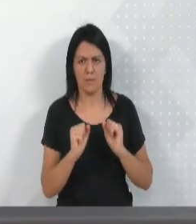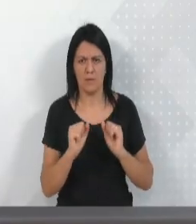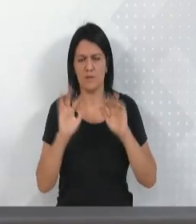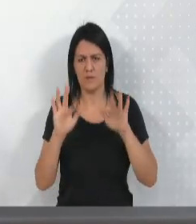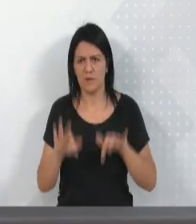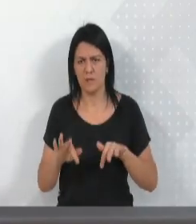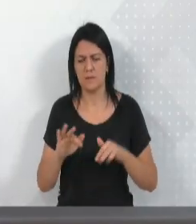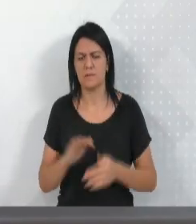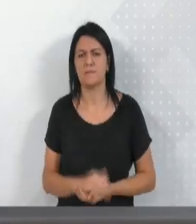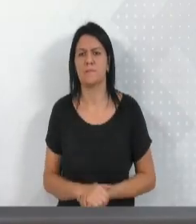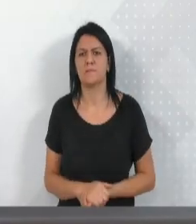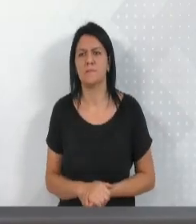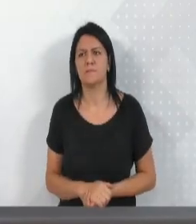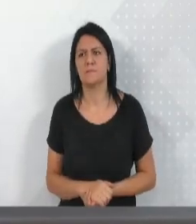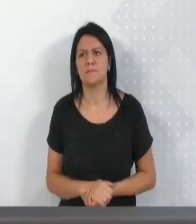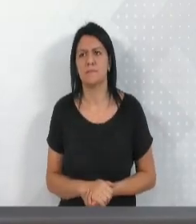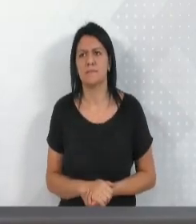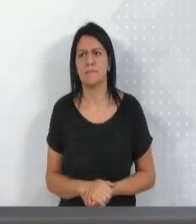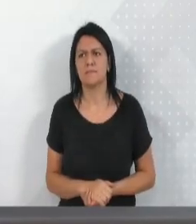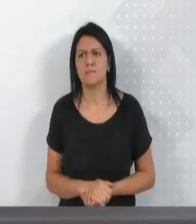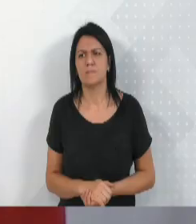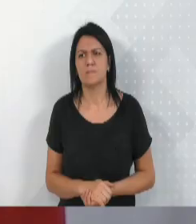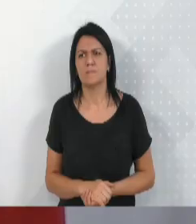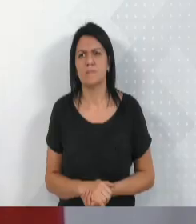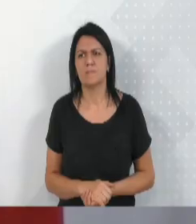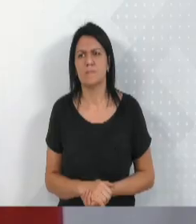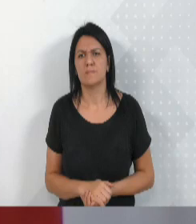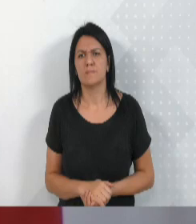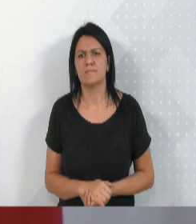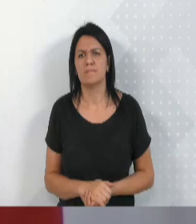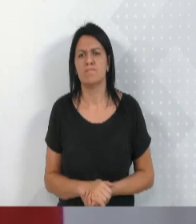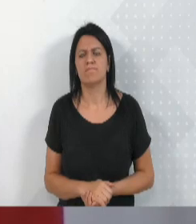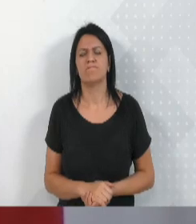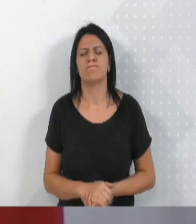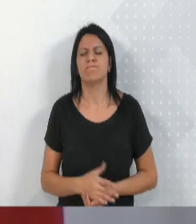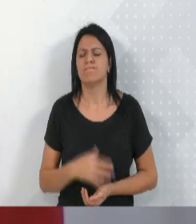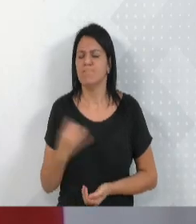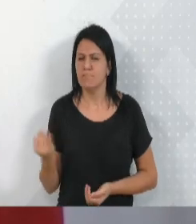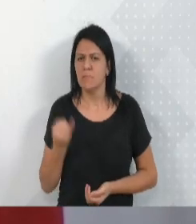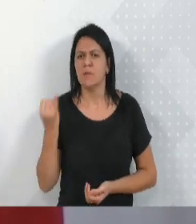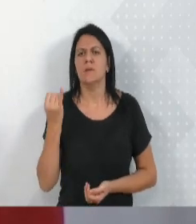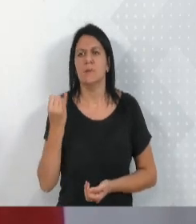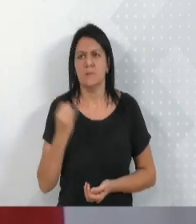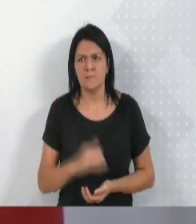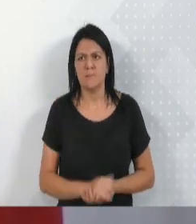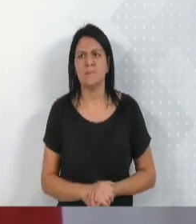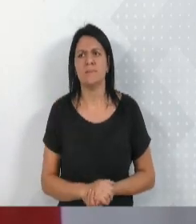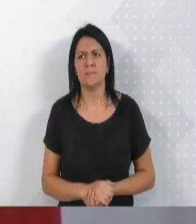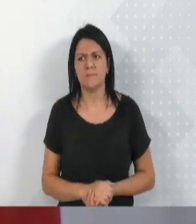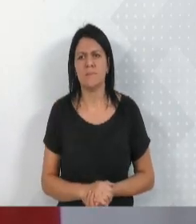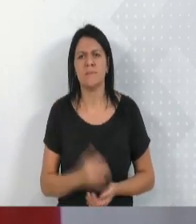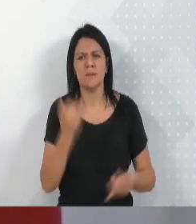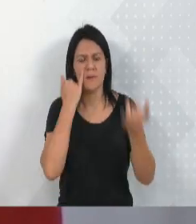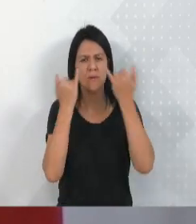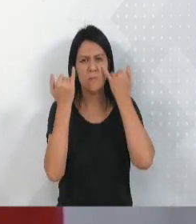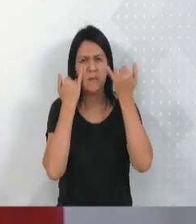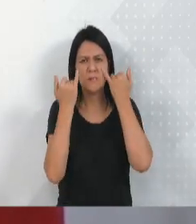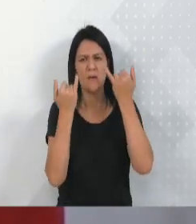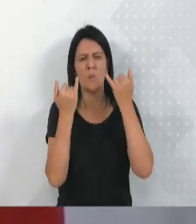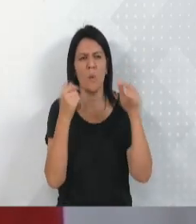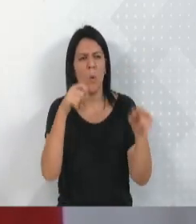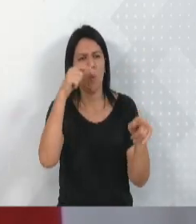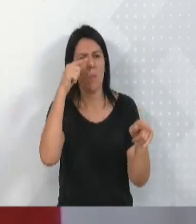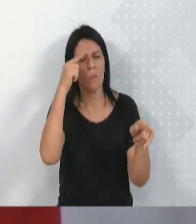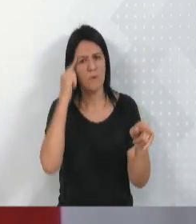dos apartes, mais 2 minutos e 30 para Vossa Excelência poder concluir. Acho muito relevante essas informações, inclusive, que o vereador